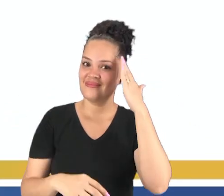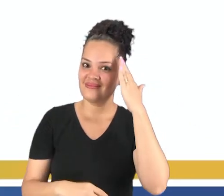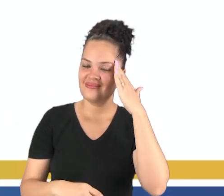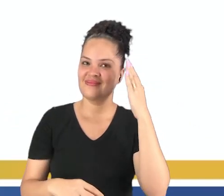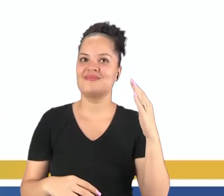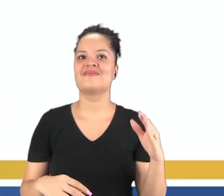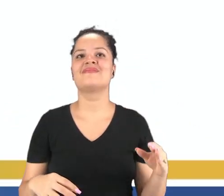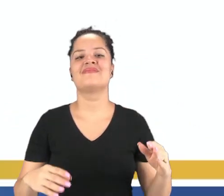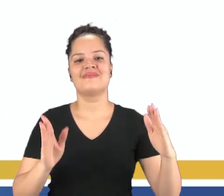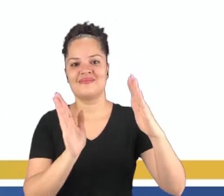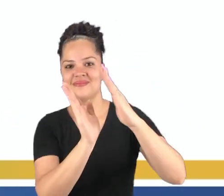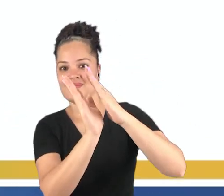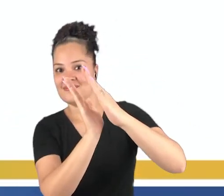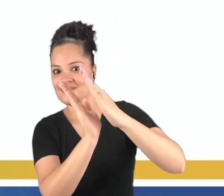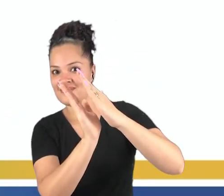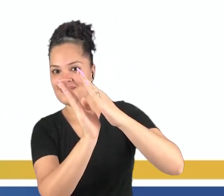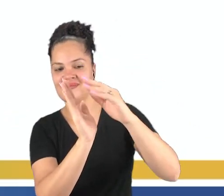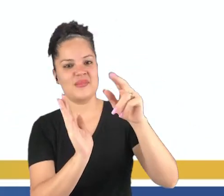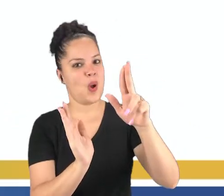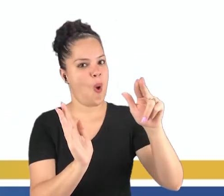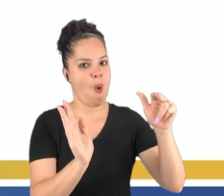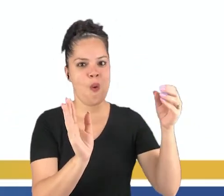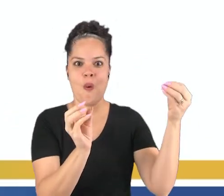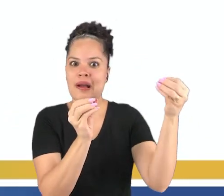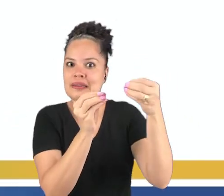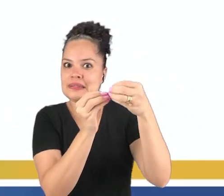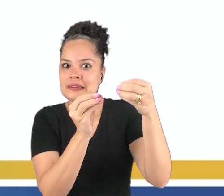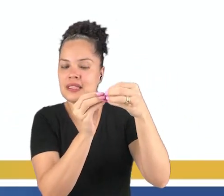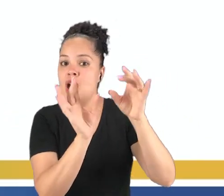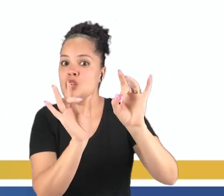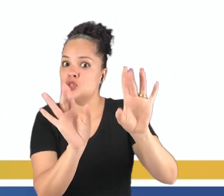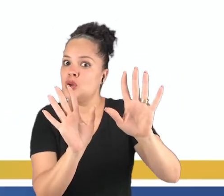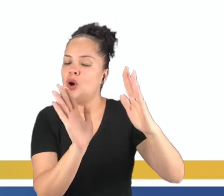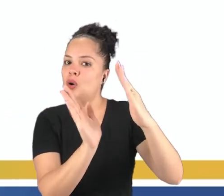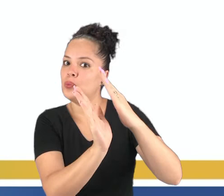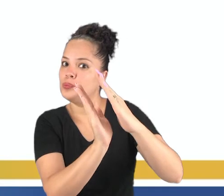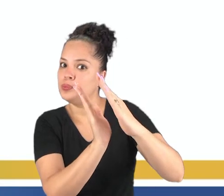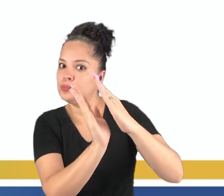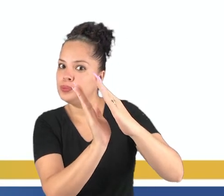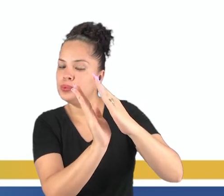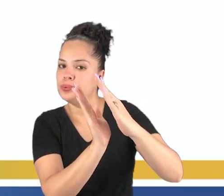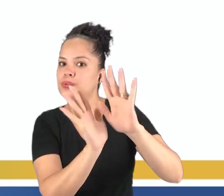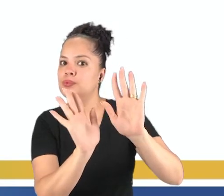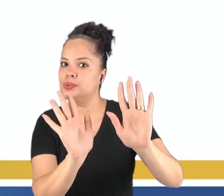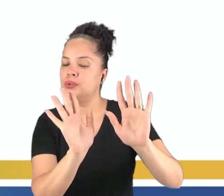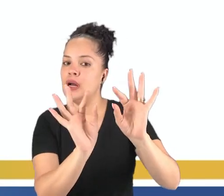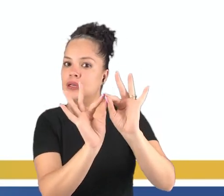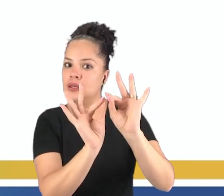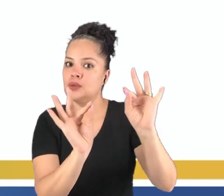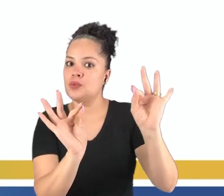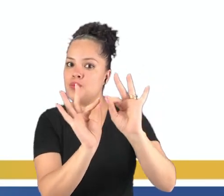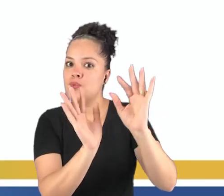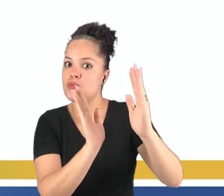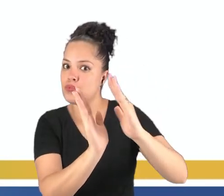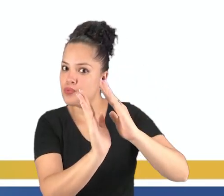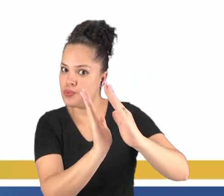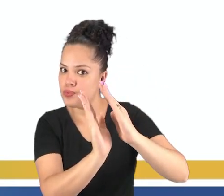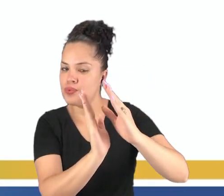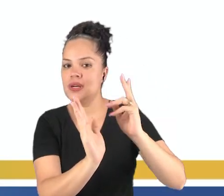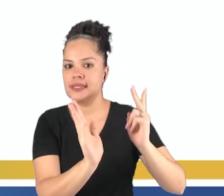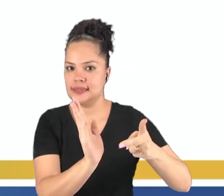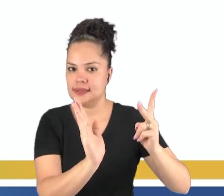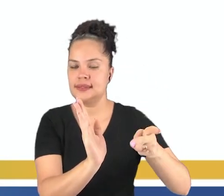retas paralelas, elas nunca vão se tocar, estarão lado a lado e sempre a mesma distância uma da outra,